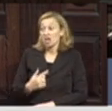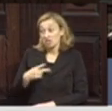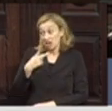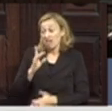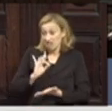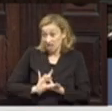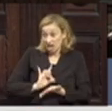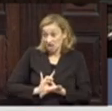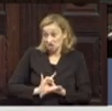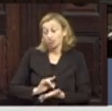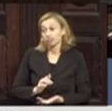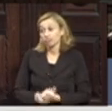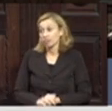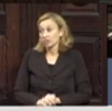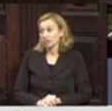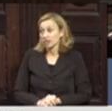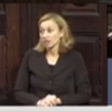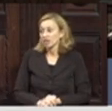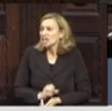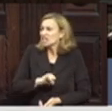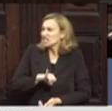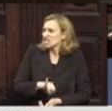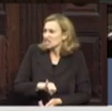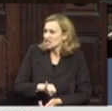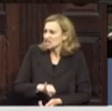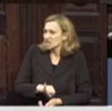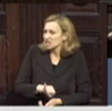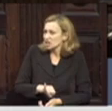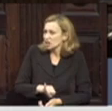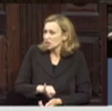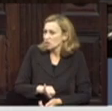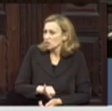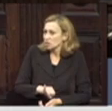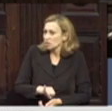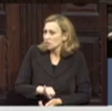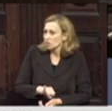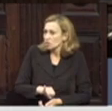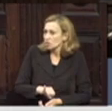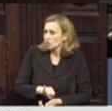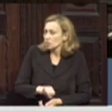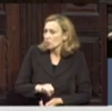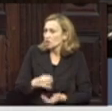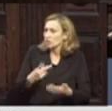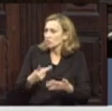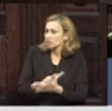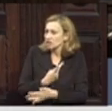O risco que está correndo. Nós não estamos preparados